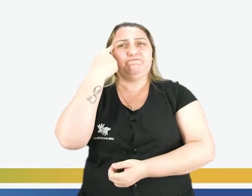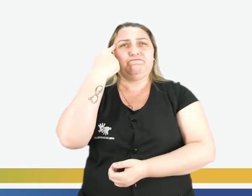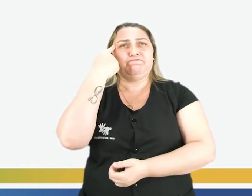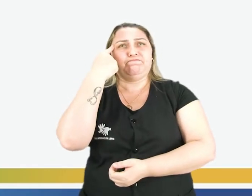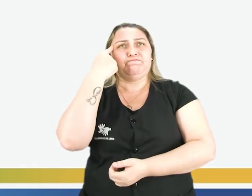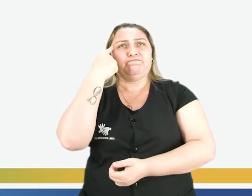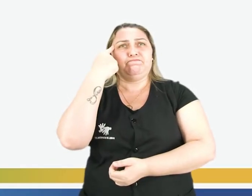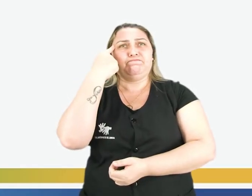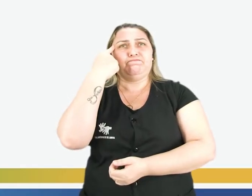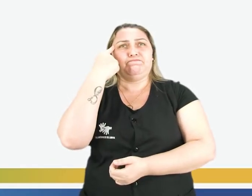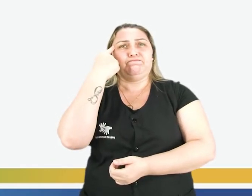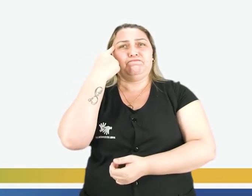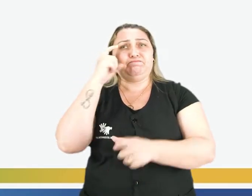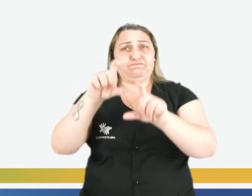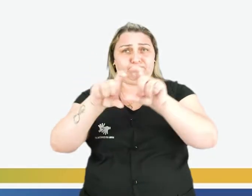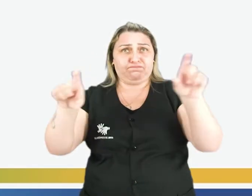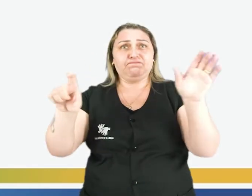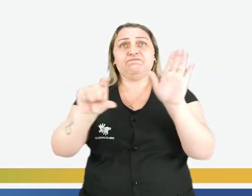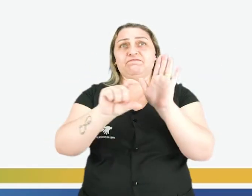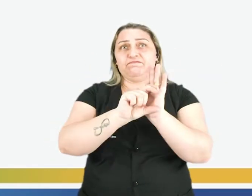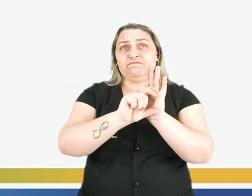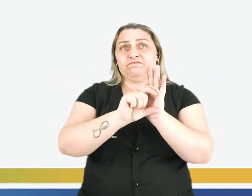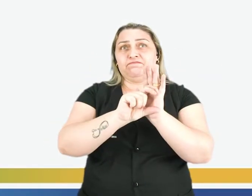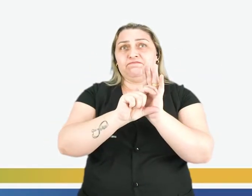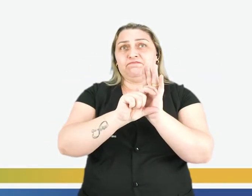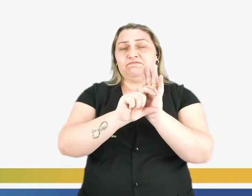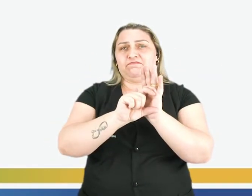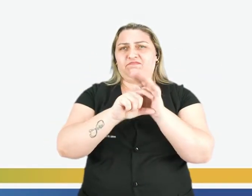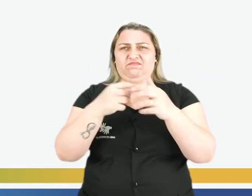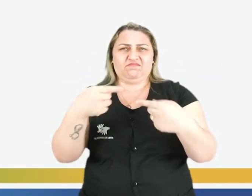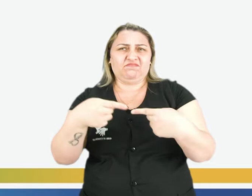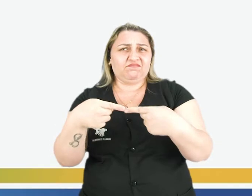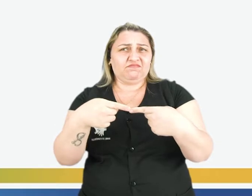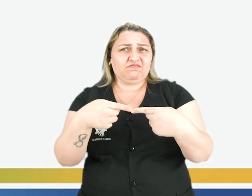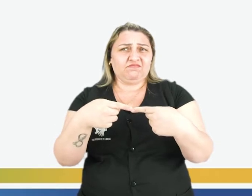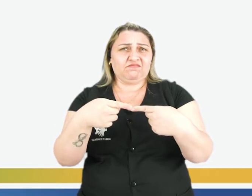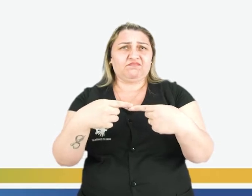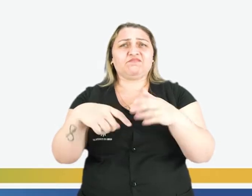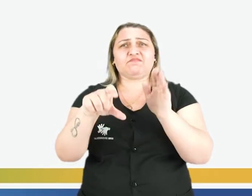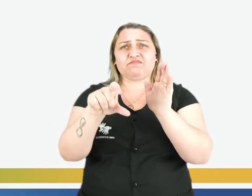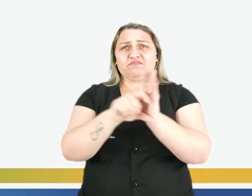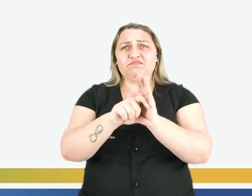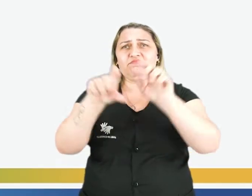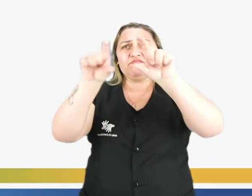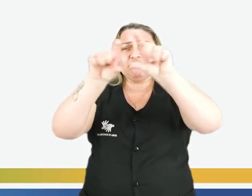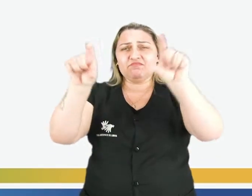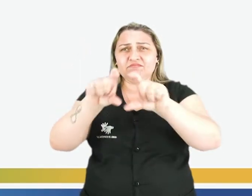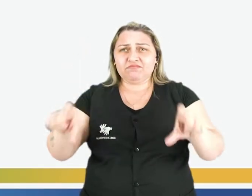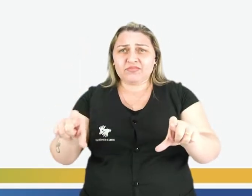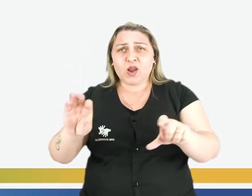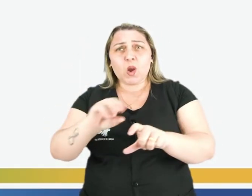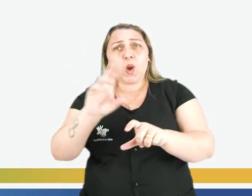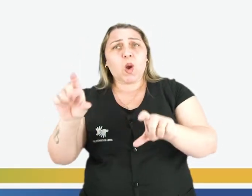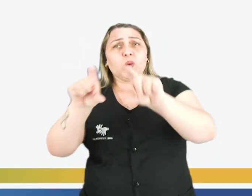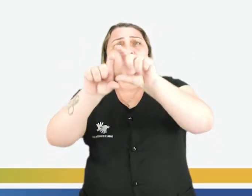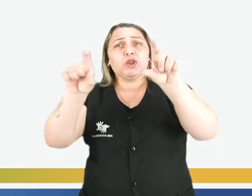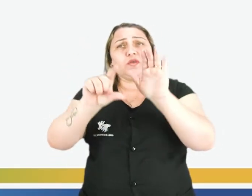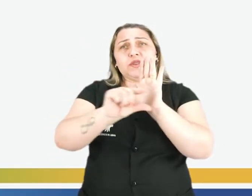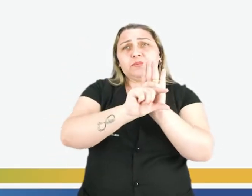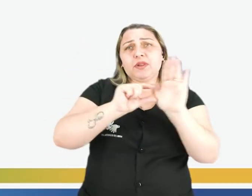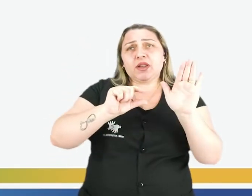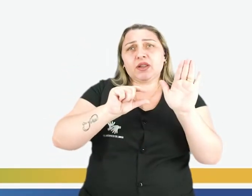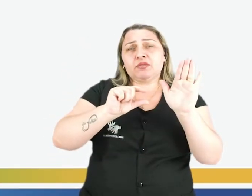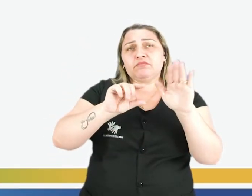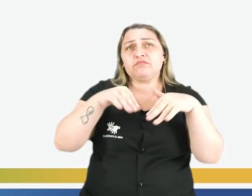e parágrafos? Tem uns versos e tem uns parágrafos, será que combina? Versos e estrofes? Ou estrofes e